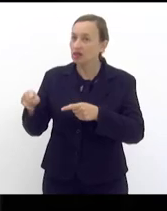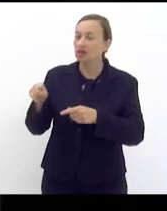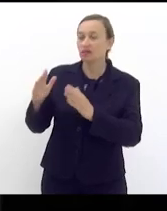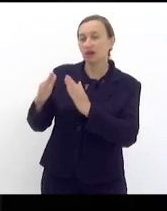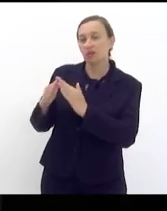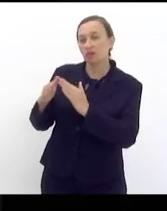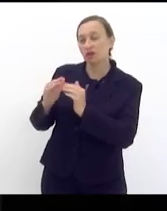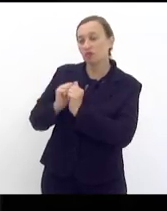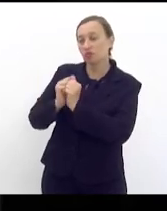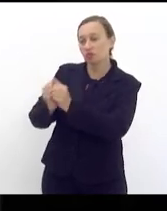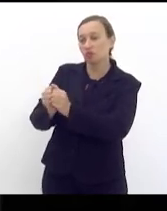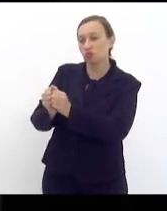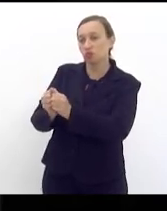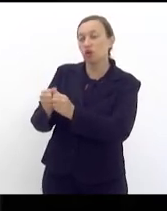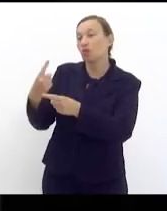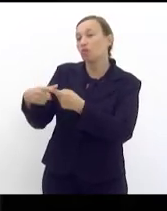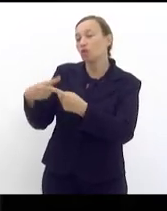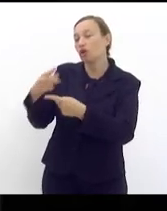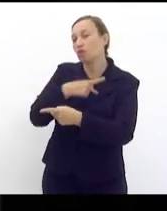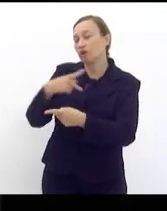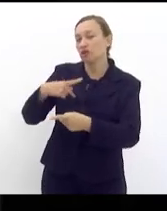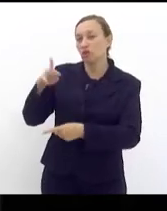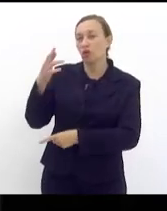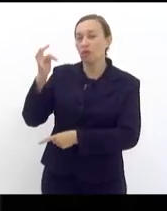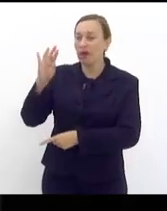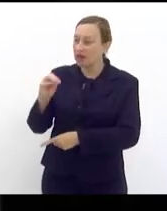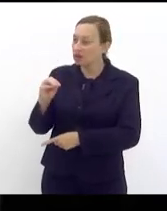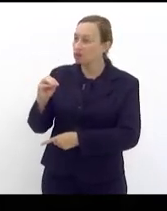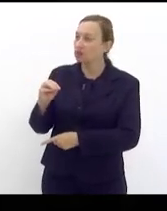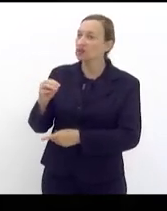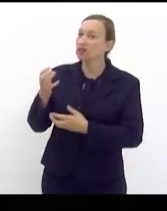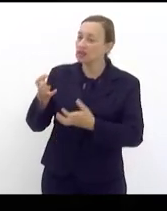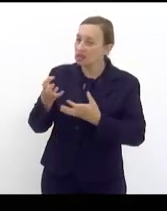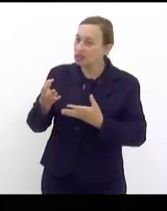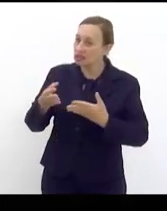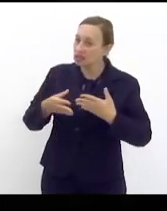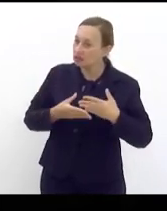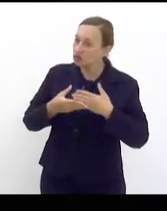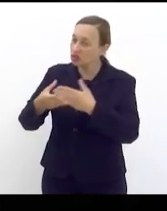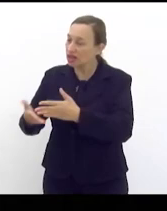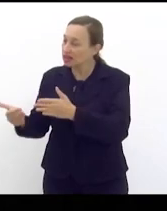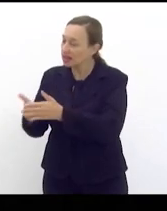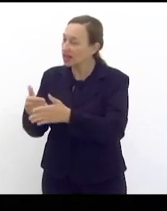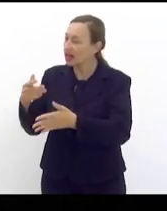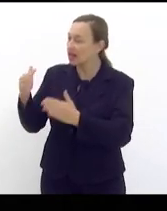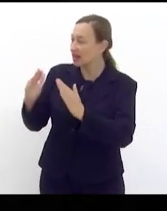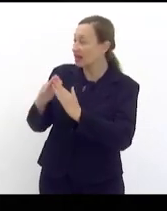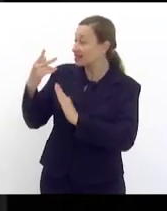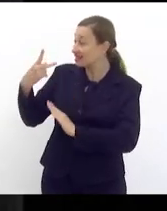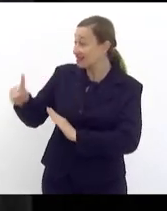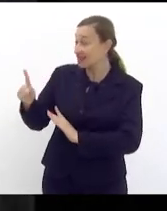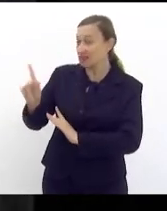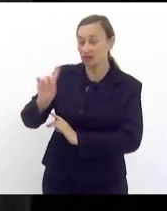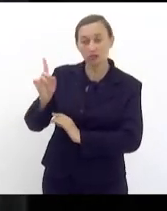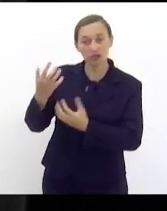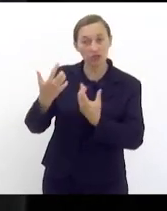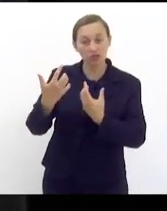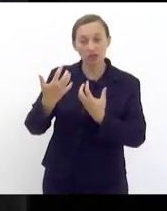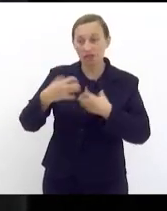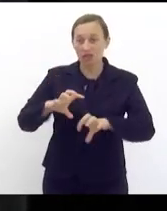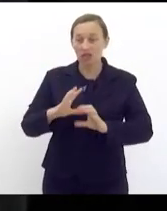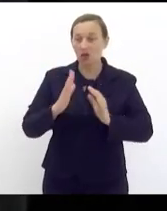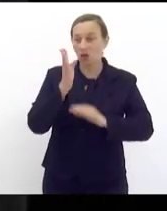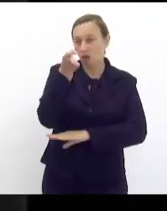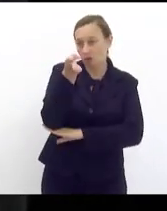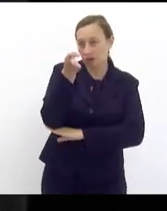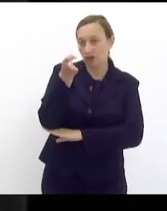ali, porque o pastor Roberto Ribeiro fazia questão de nos levar para lá, não deixava a gente para o hotel, a gente tinha que ir para a casa dele. E quando